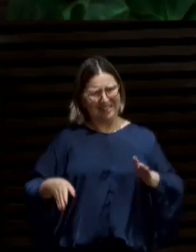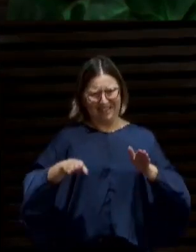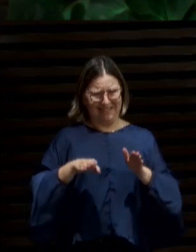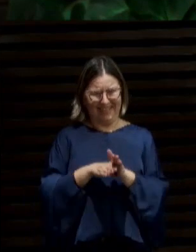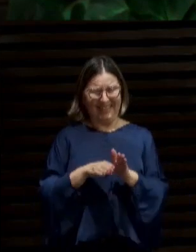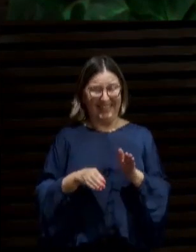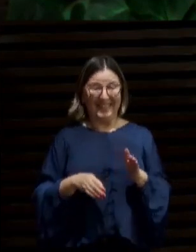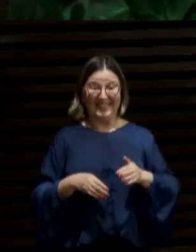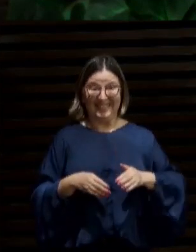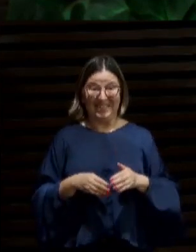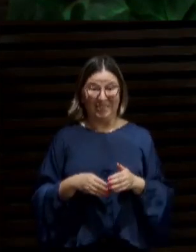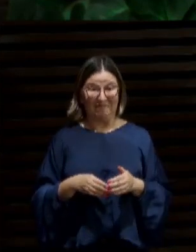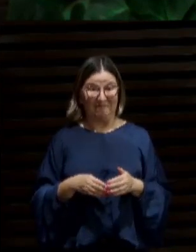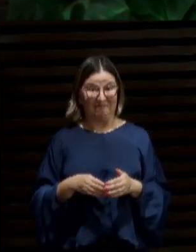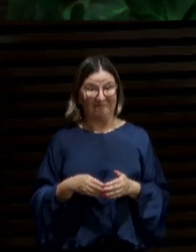Mas é uma coisa.